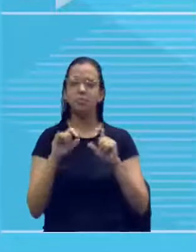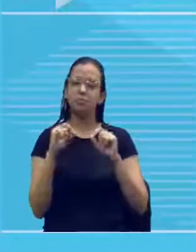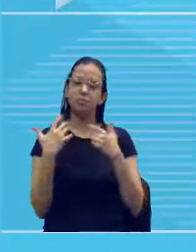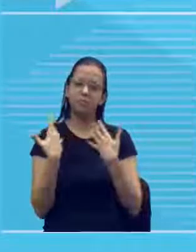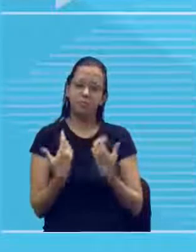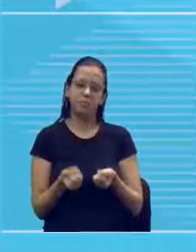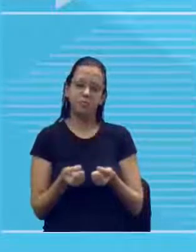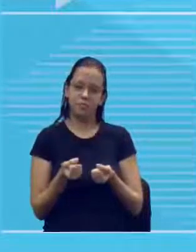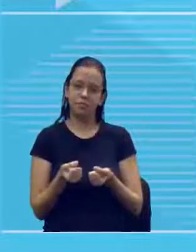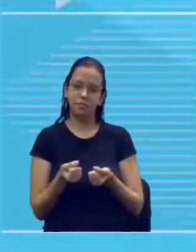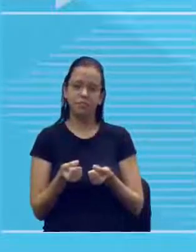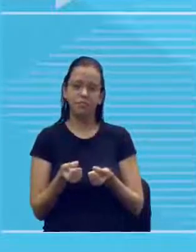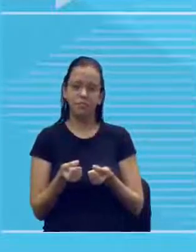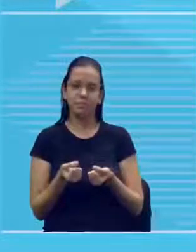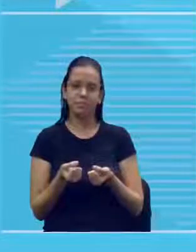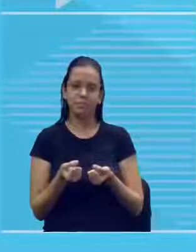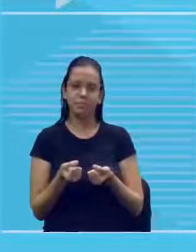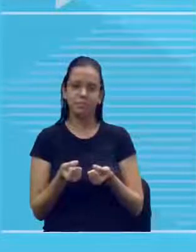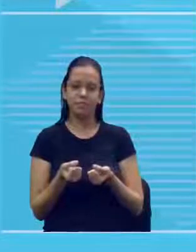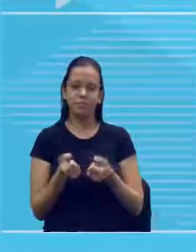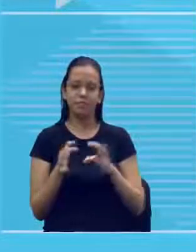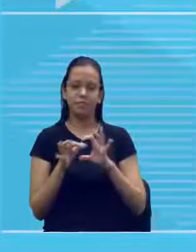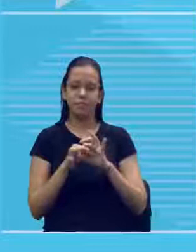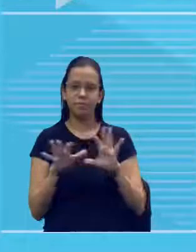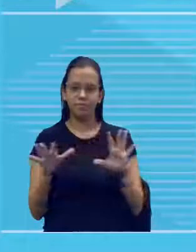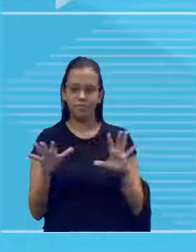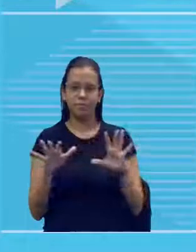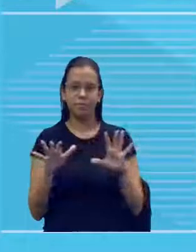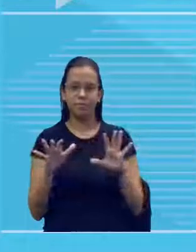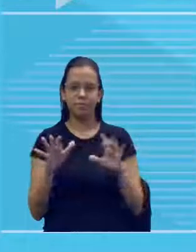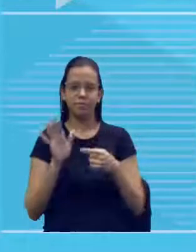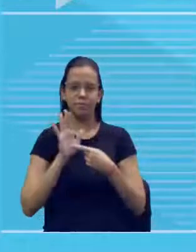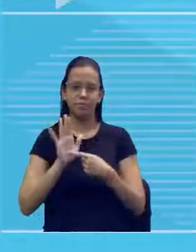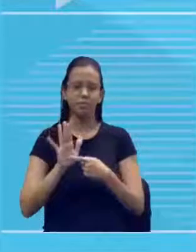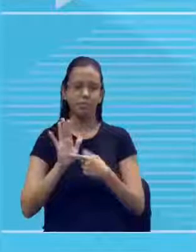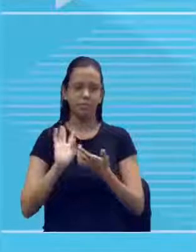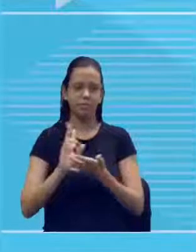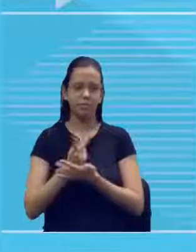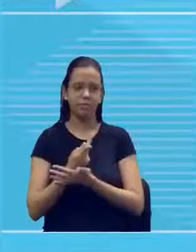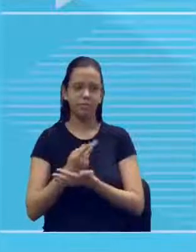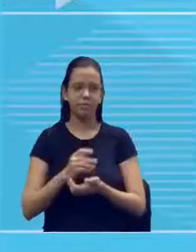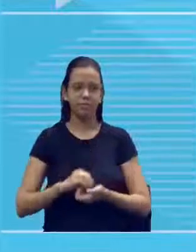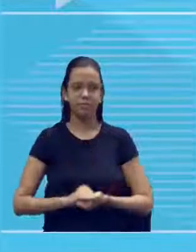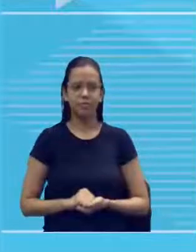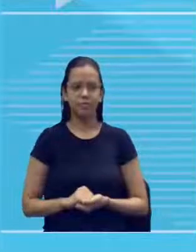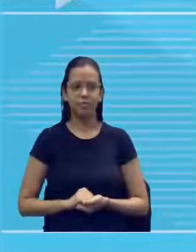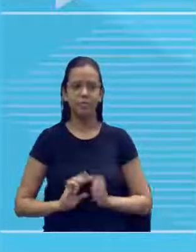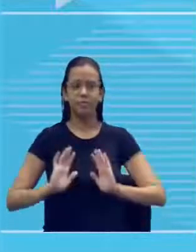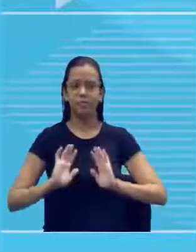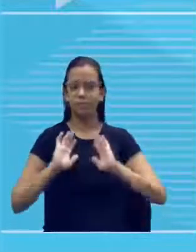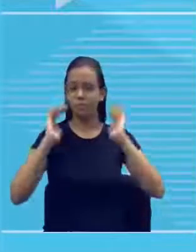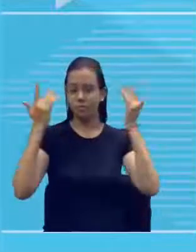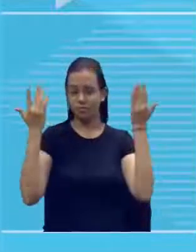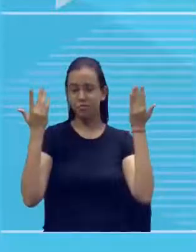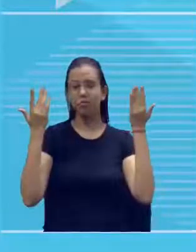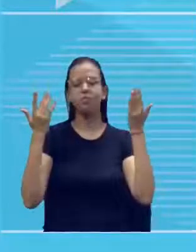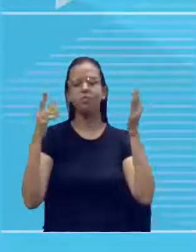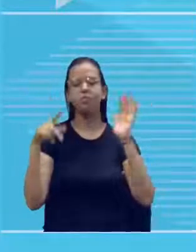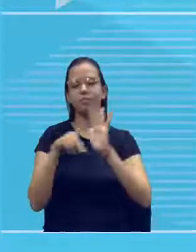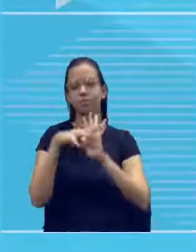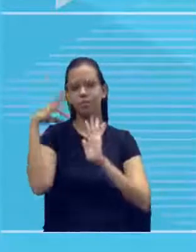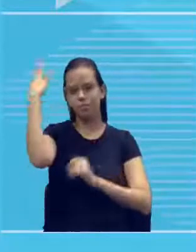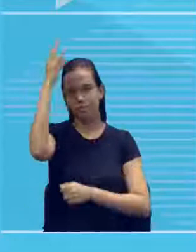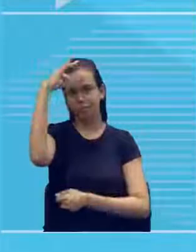permitiu. E com isso a igreja foi lá e deixou as manifestações acontecerem. Os festejos, né, dos